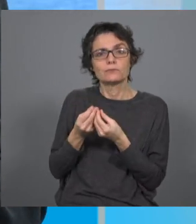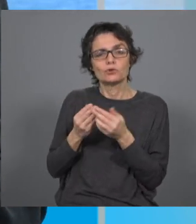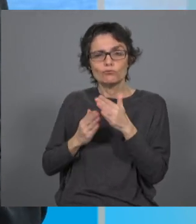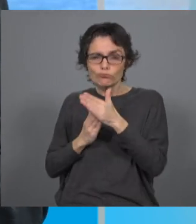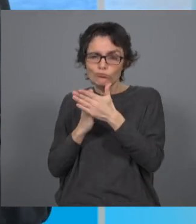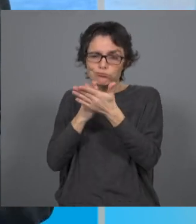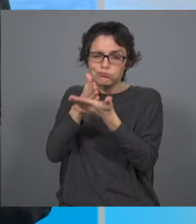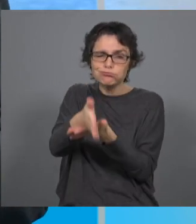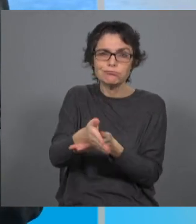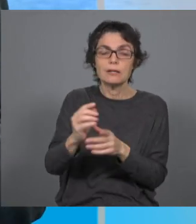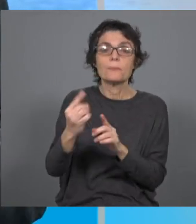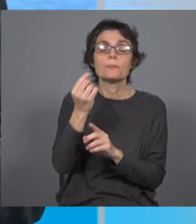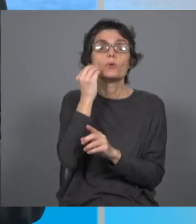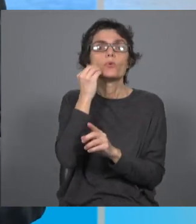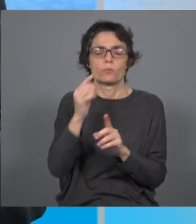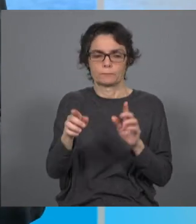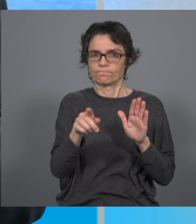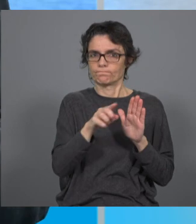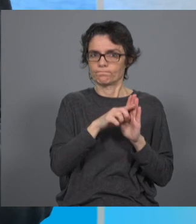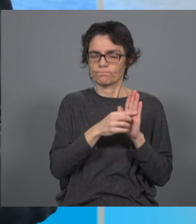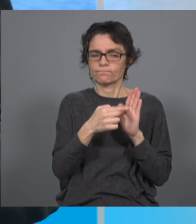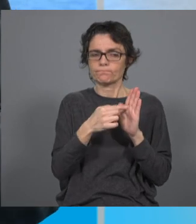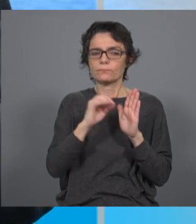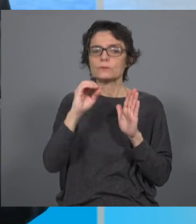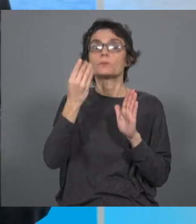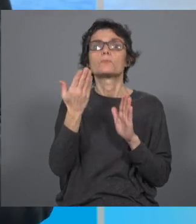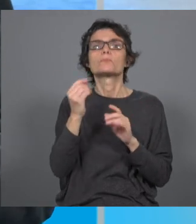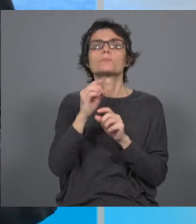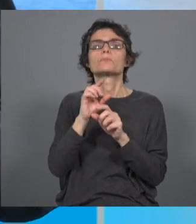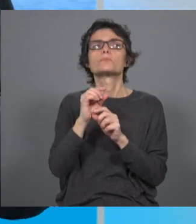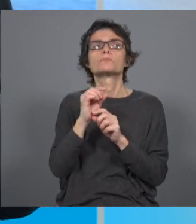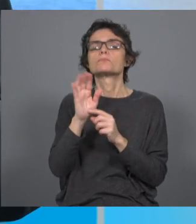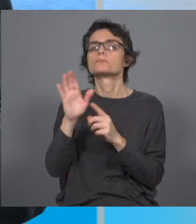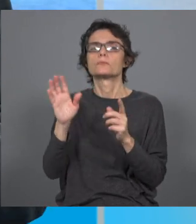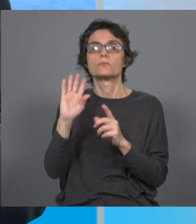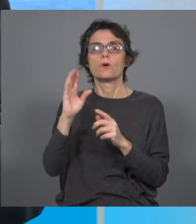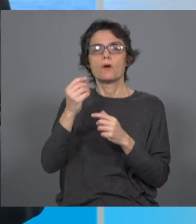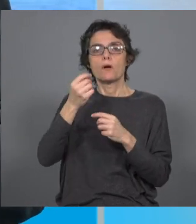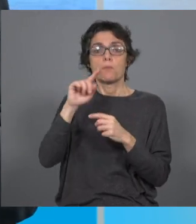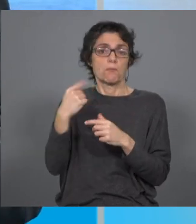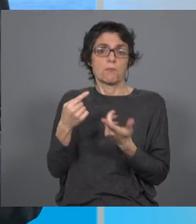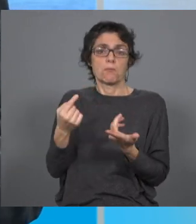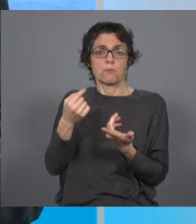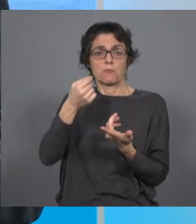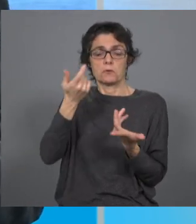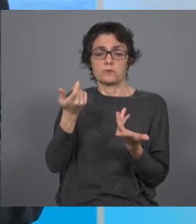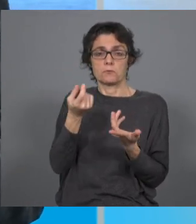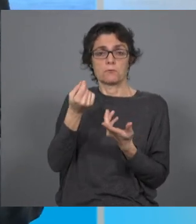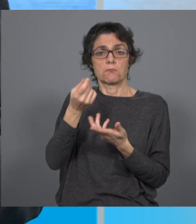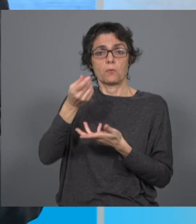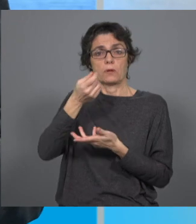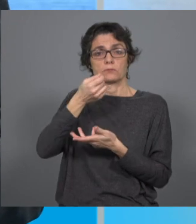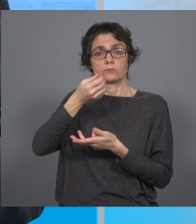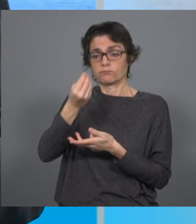com duas medidas. Primeiro, uma medida explicativa. Quando nós contamos a história, quando nós narramos, quando nós explicamos, as crianças entendem.